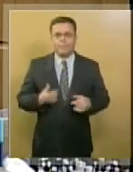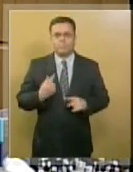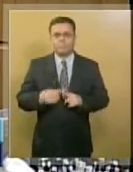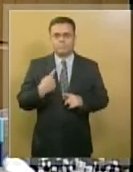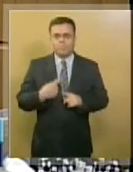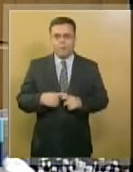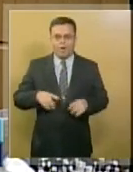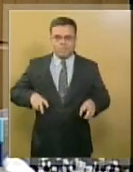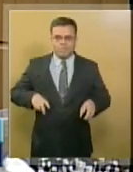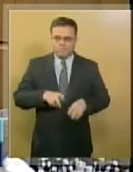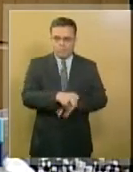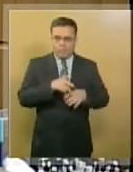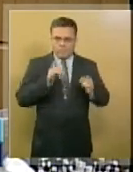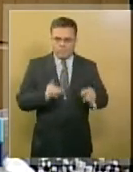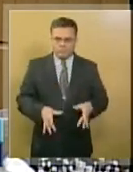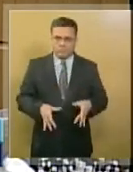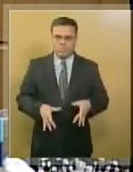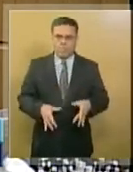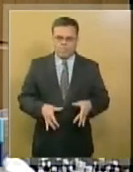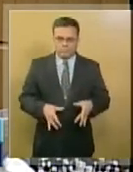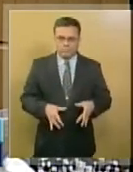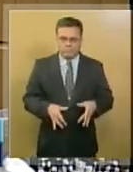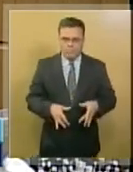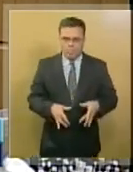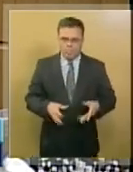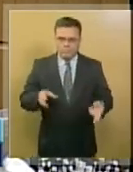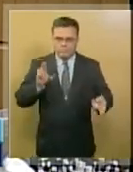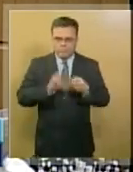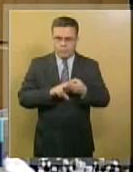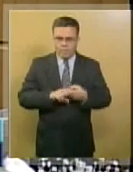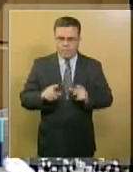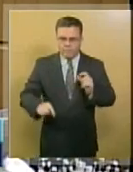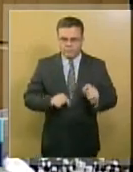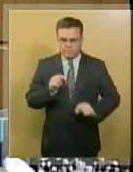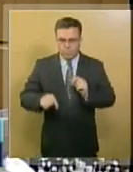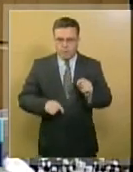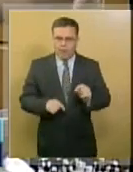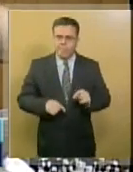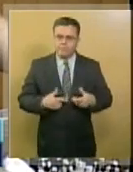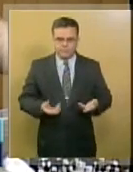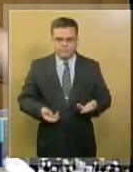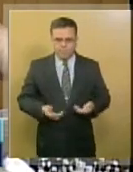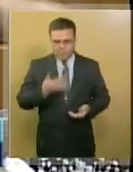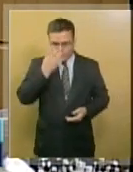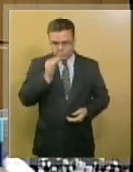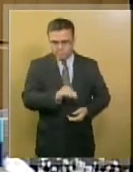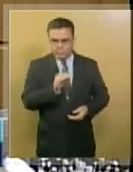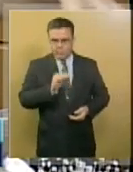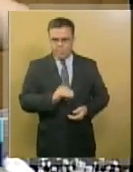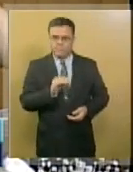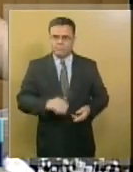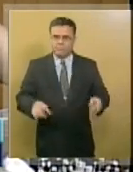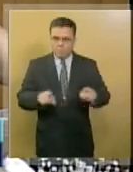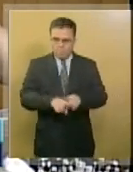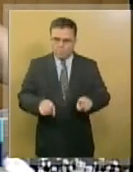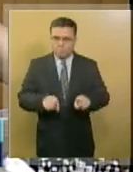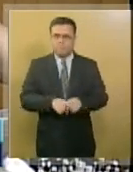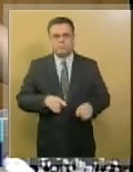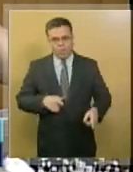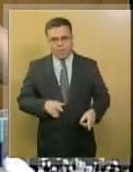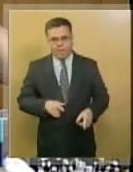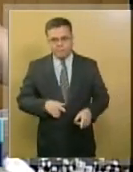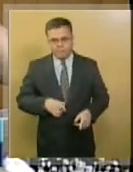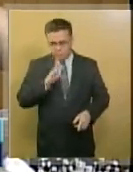alguém cometeu o crime de abandono, vai ser ocupado. E alguém cometeu a negligência de não fazer nada, vai ser ocupado por alguém